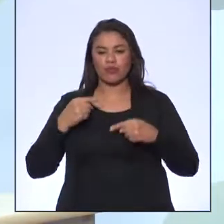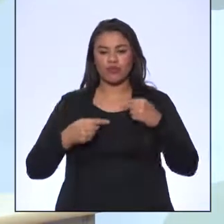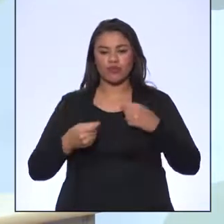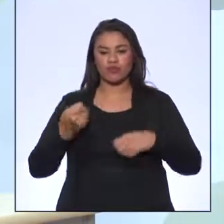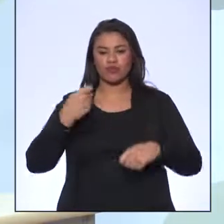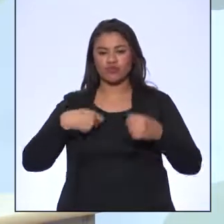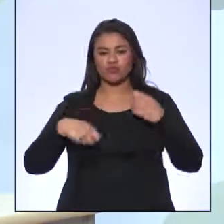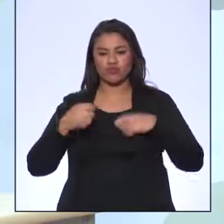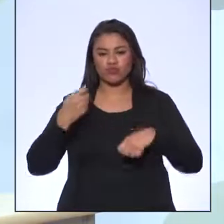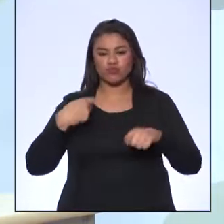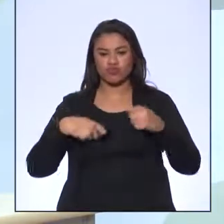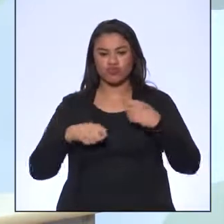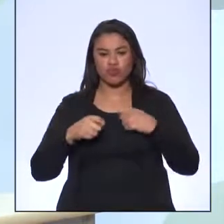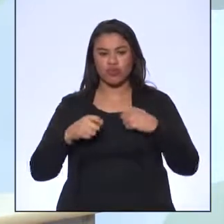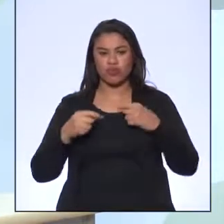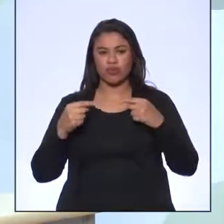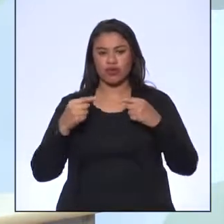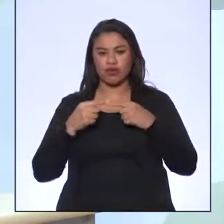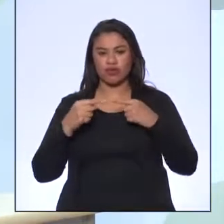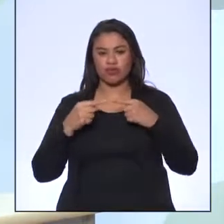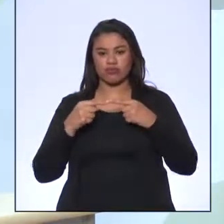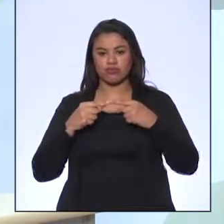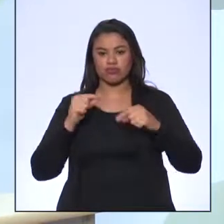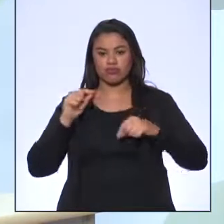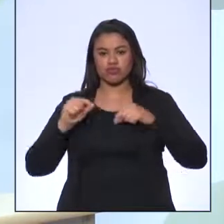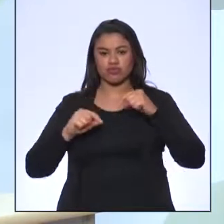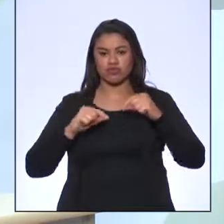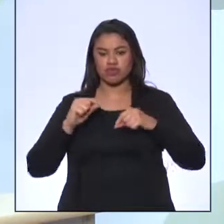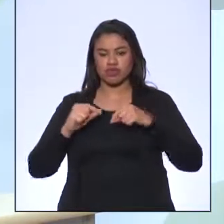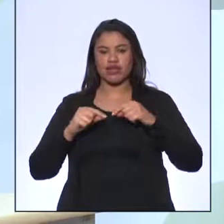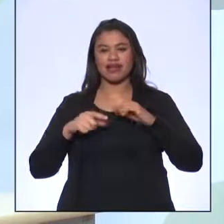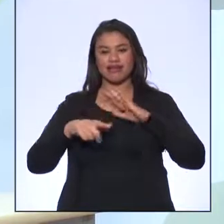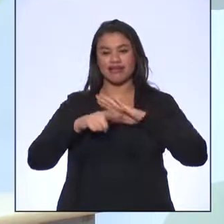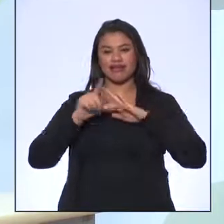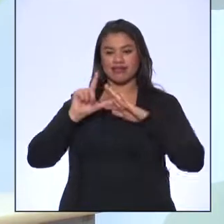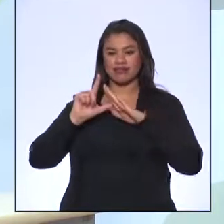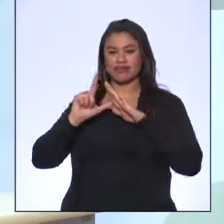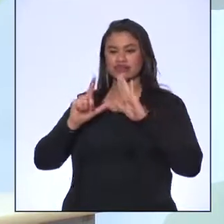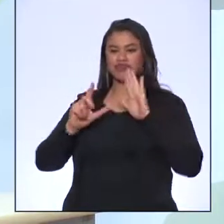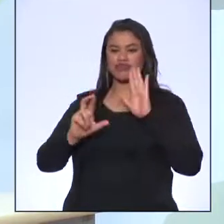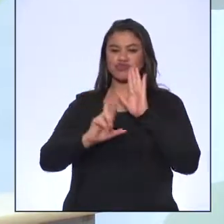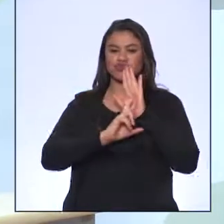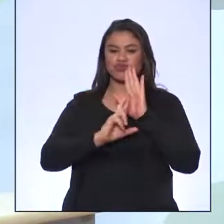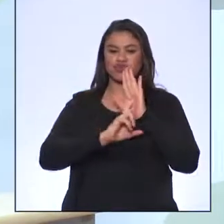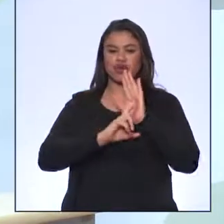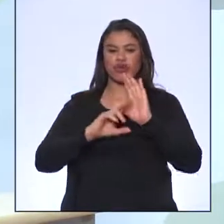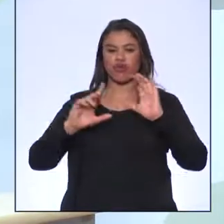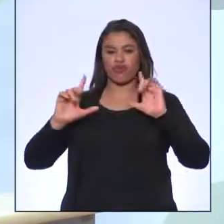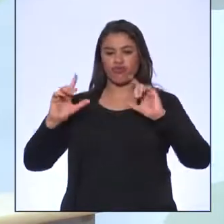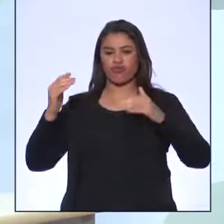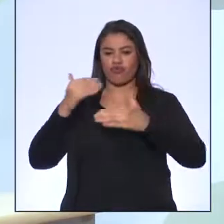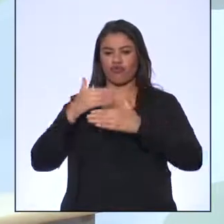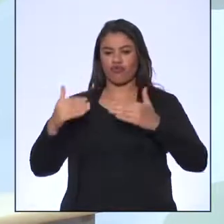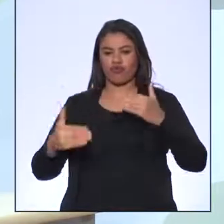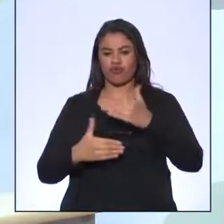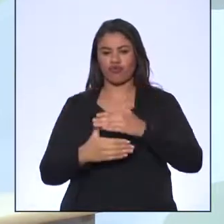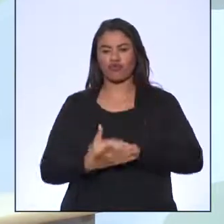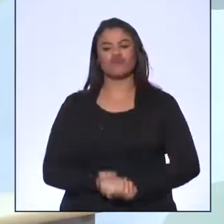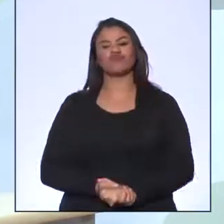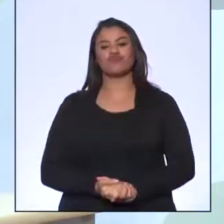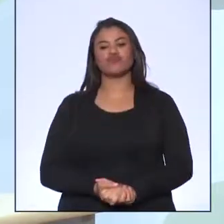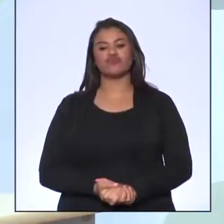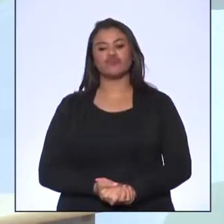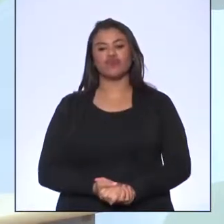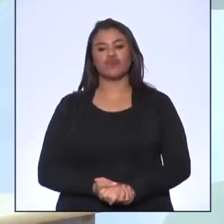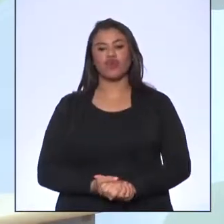econômicas, que é a apresentação que a gente fez para vocês logo no início da imagem. Uma outra representação